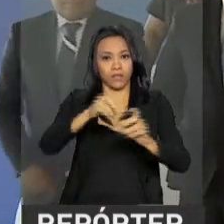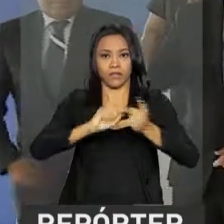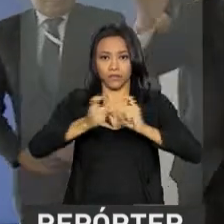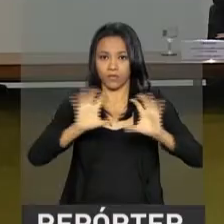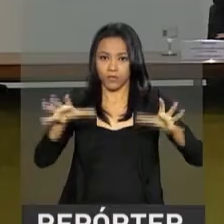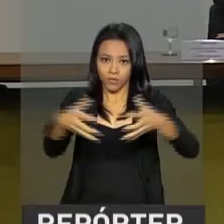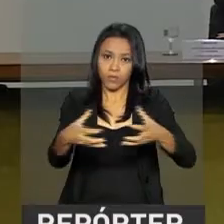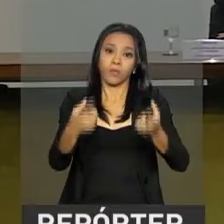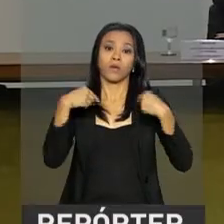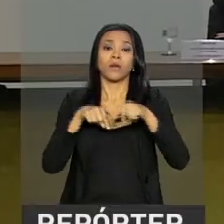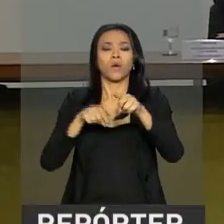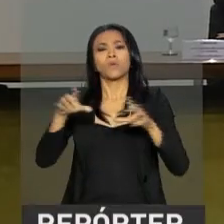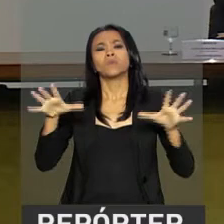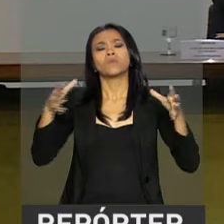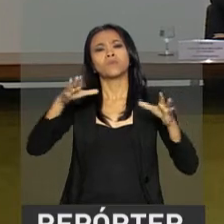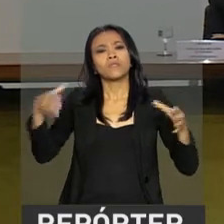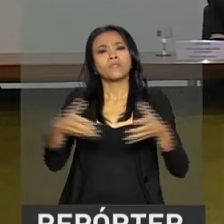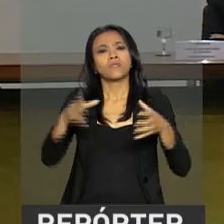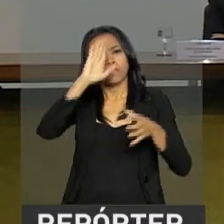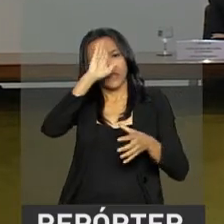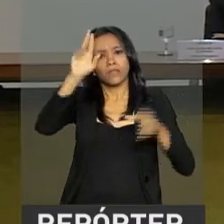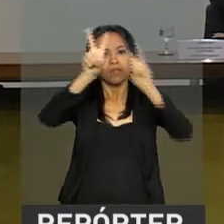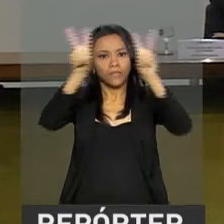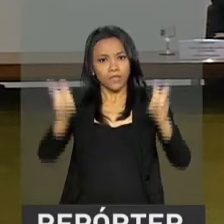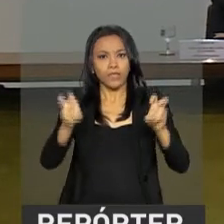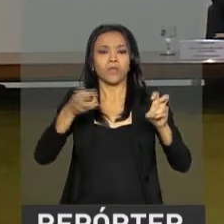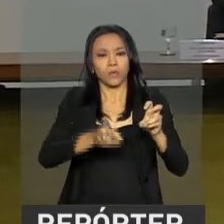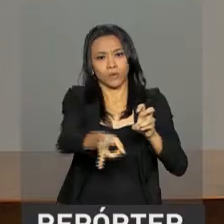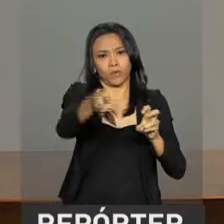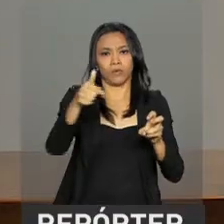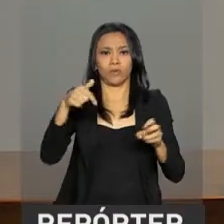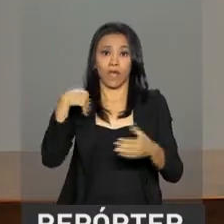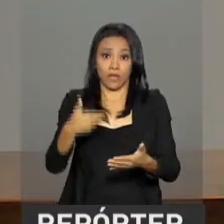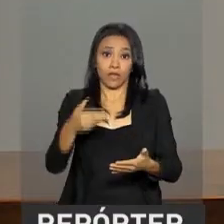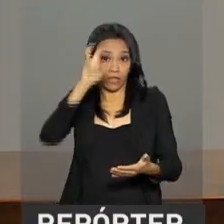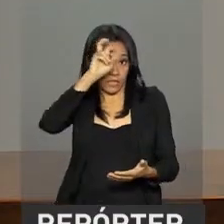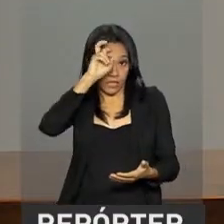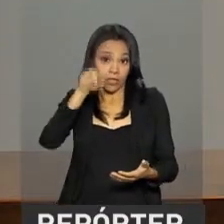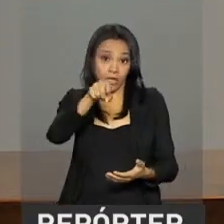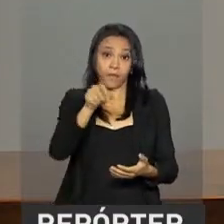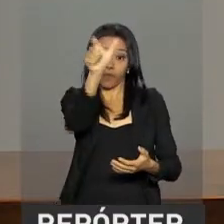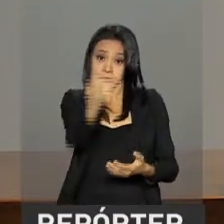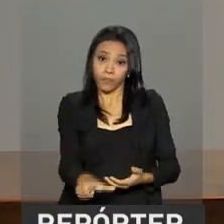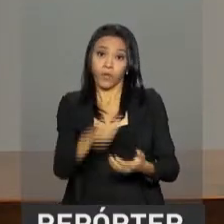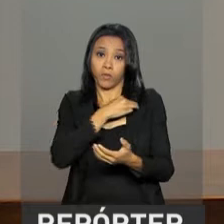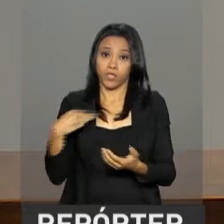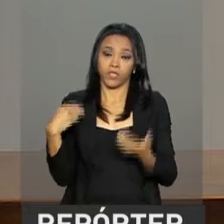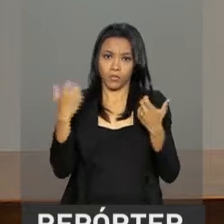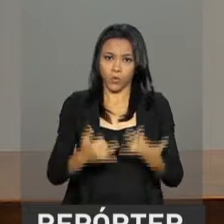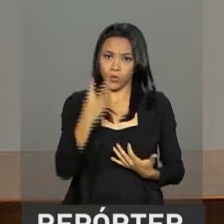estão entre os temas centrais do encontro que segue nesta quinta feira segundo aloísio nunes os dois blocos econômicos